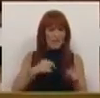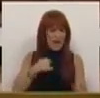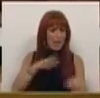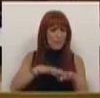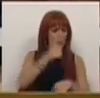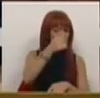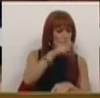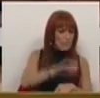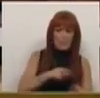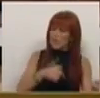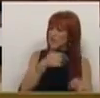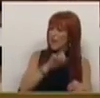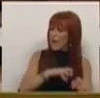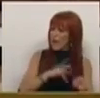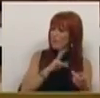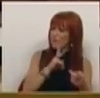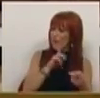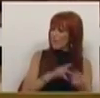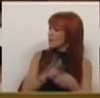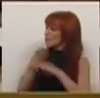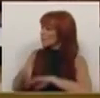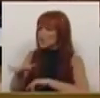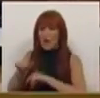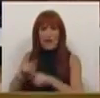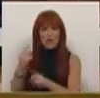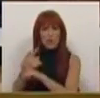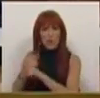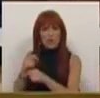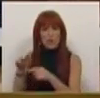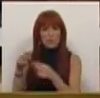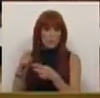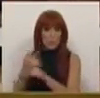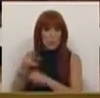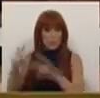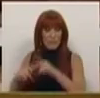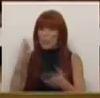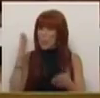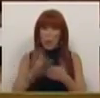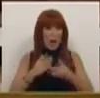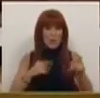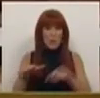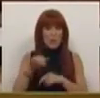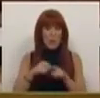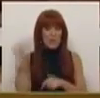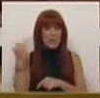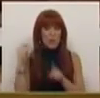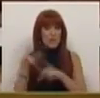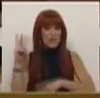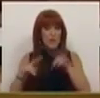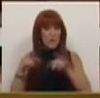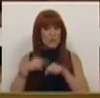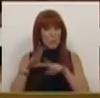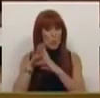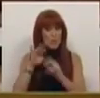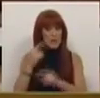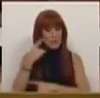BES e a CMVM nunca foi capaz de intervir no campo dos produtos financeiros. Mas não é só no campo das instituições financeiras